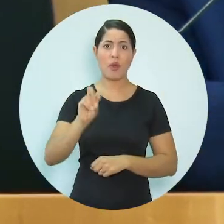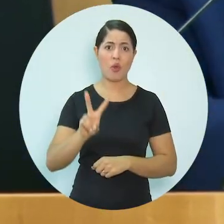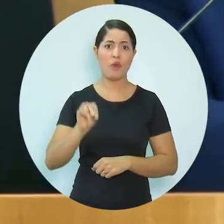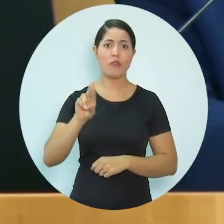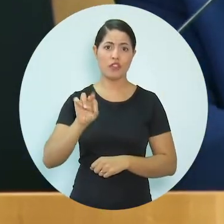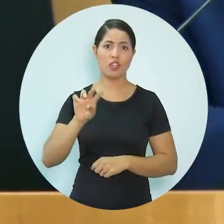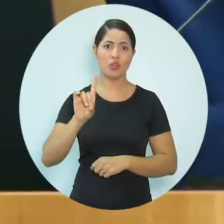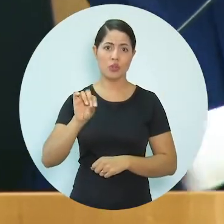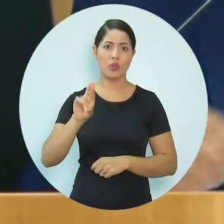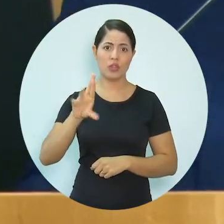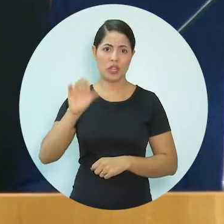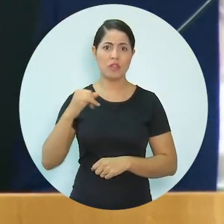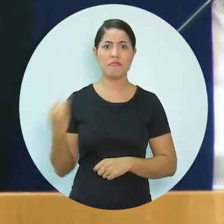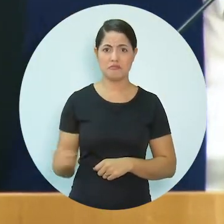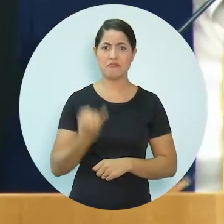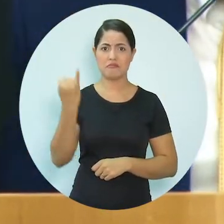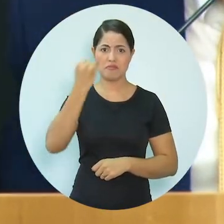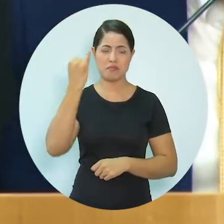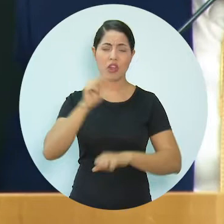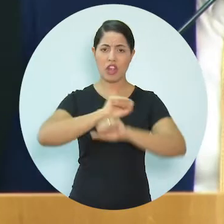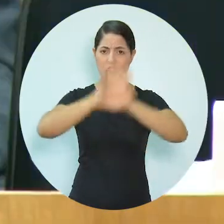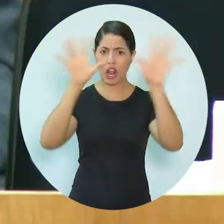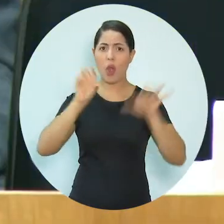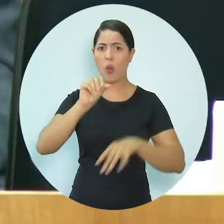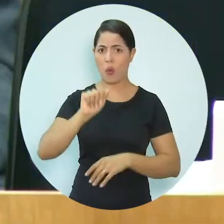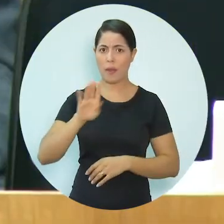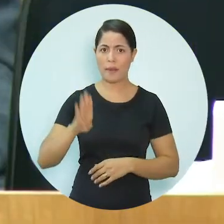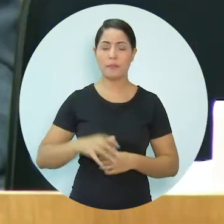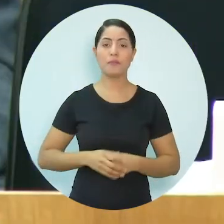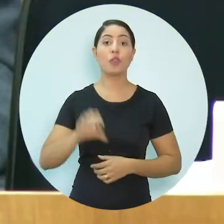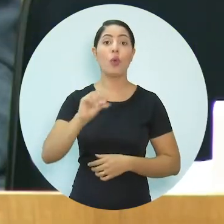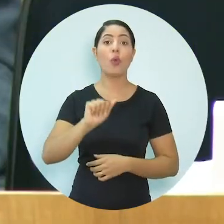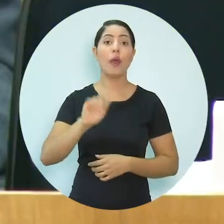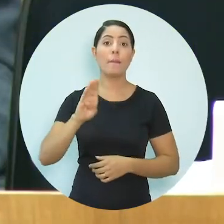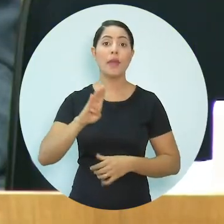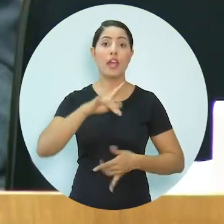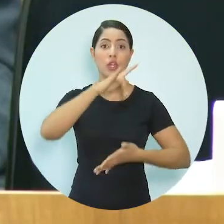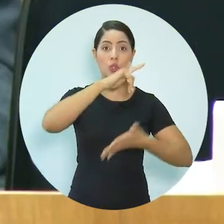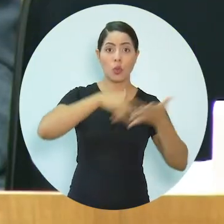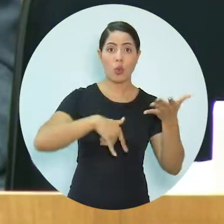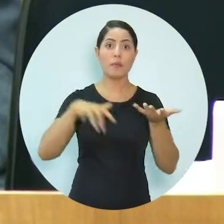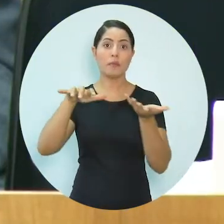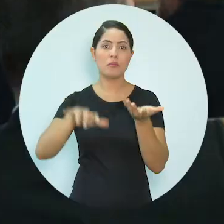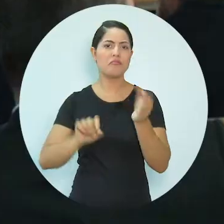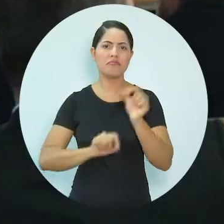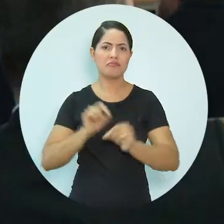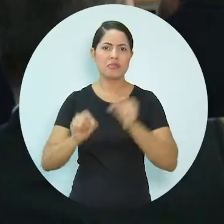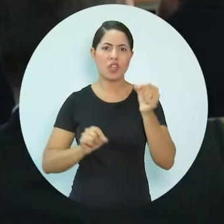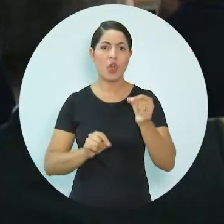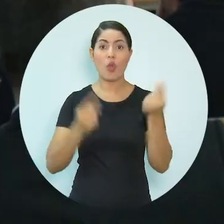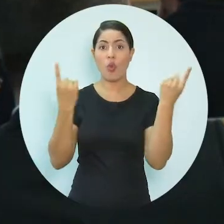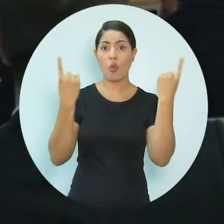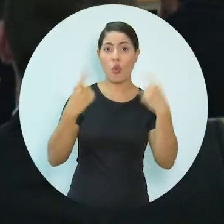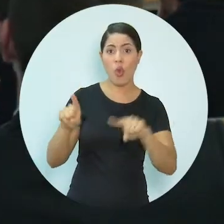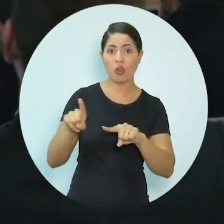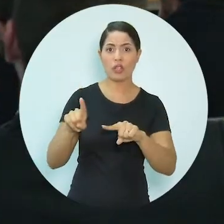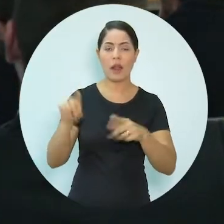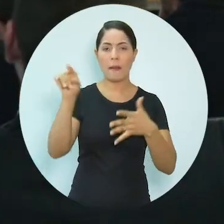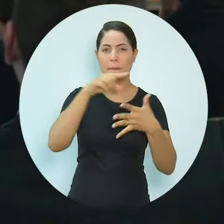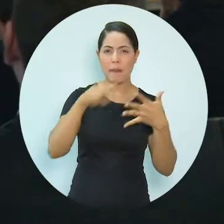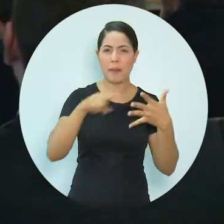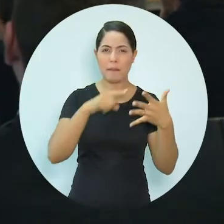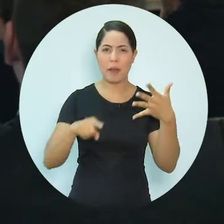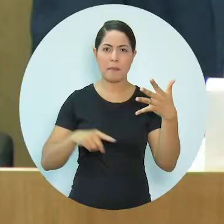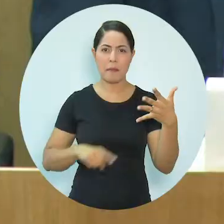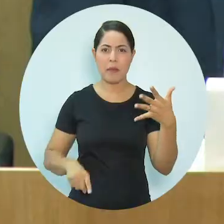estrutura de transparência da nossa entidade. OAB elabora documento ao Congresso Nacional contra os vetos à lei de abuso